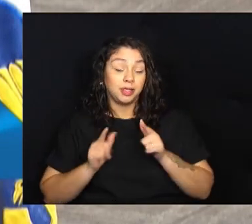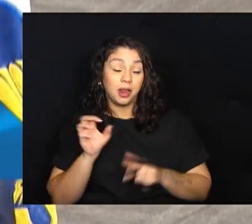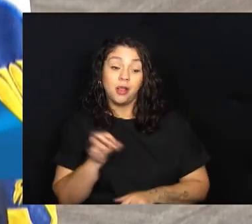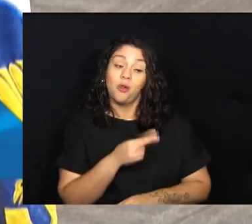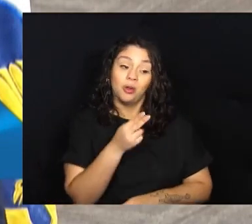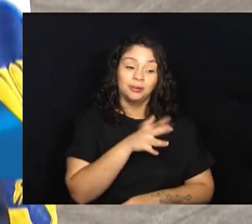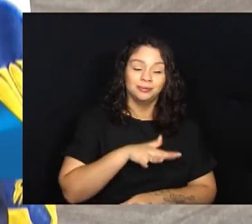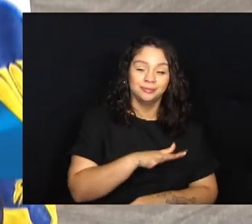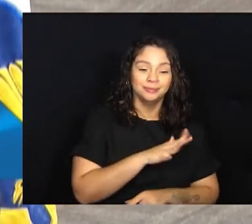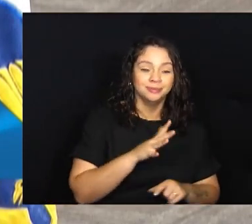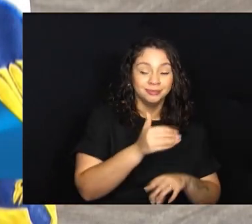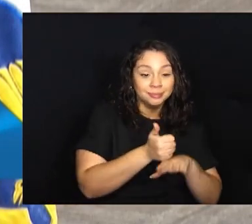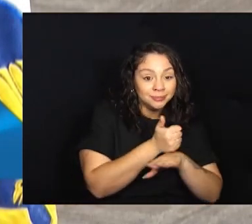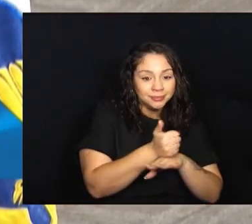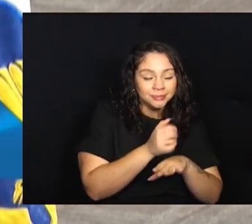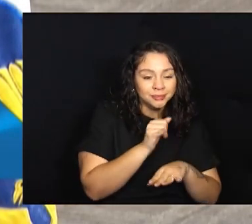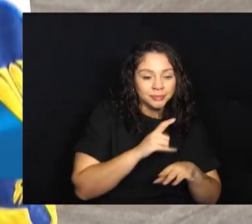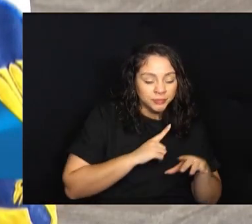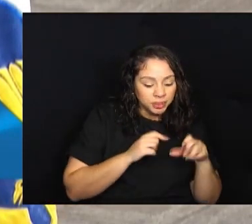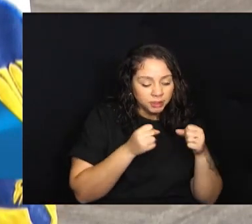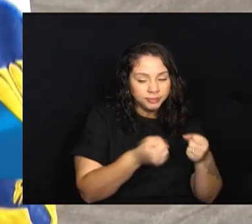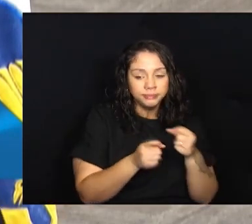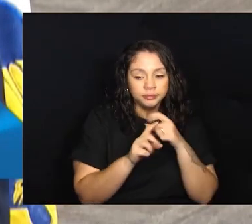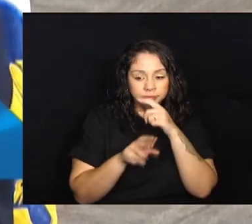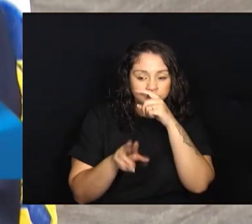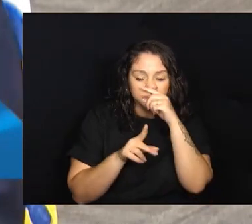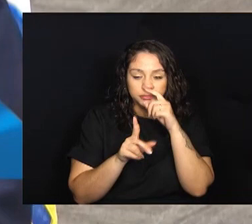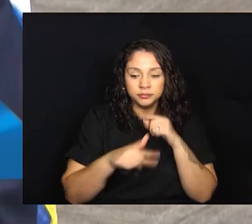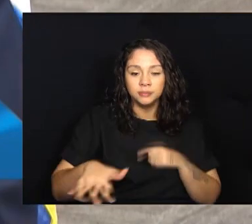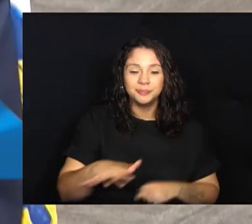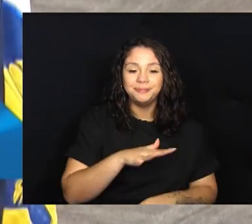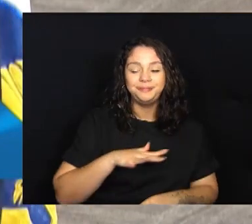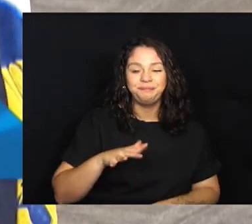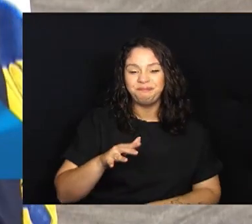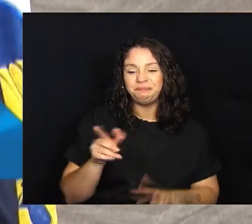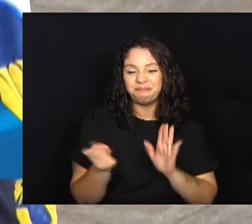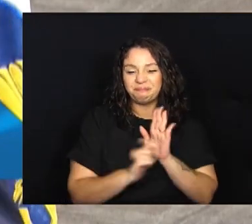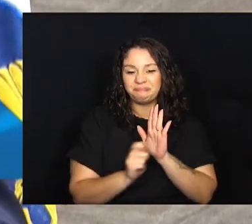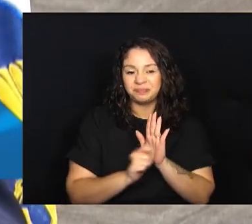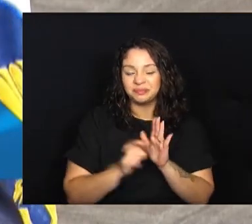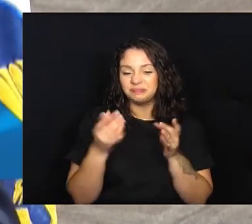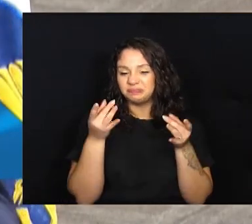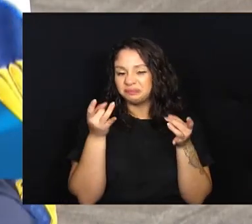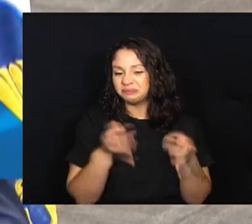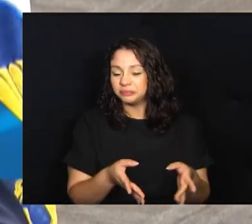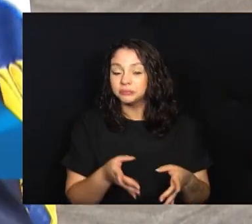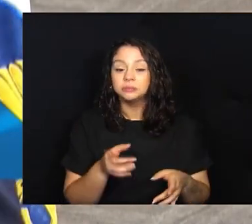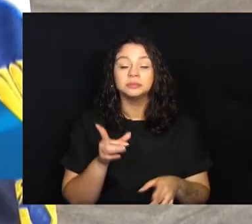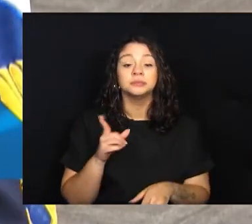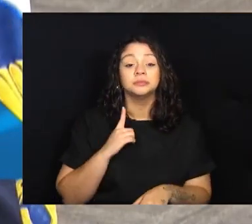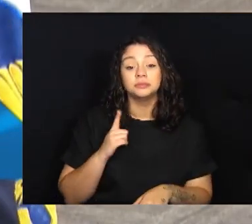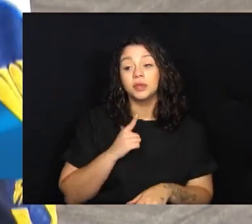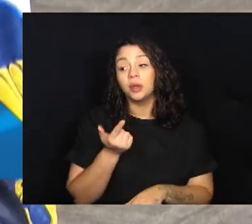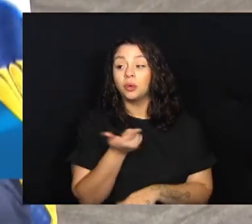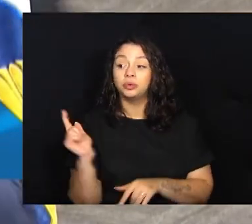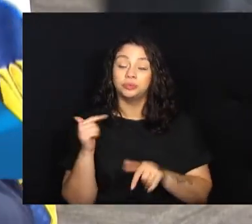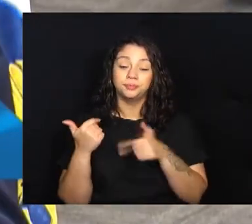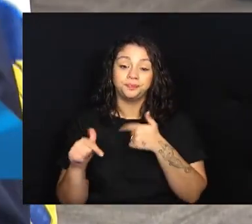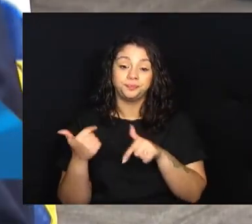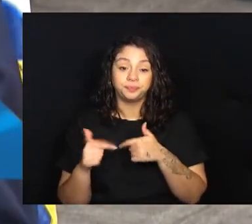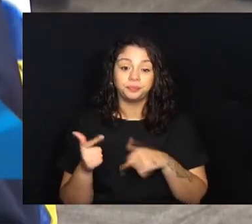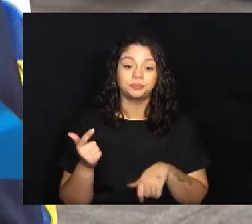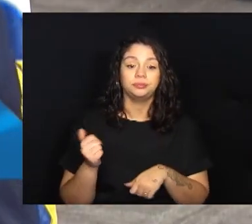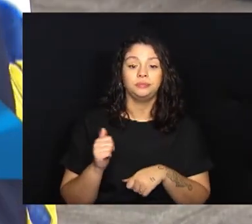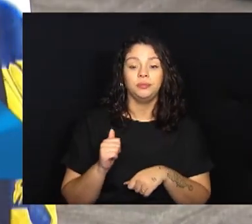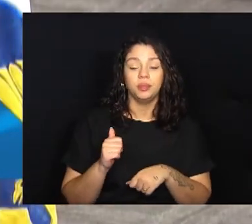uma dedicação, e não fique no mundo das drogas, para que ele possa efetivamente, depois do trabalho, depois